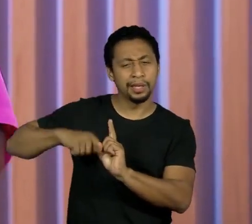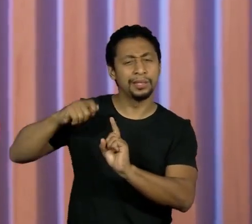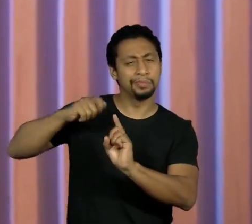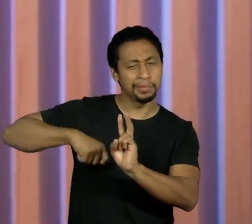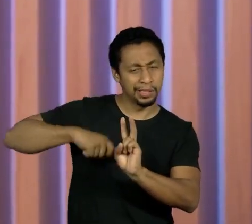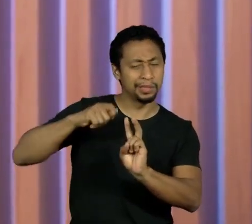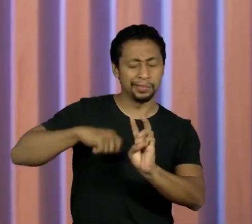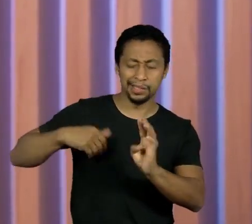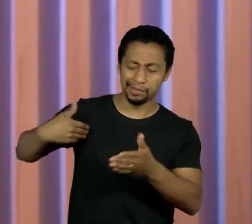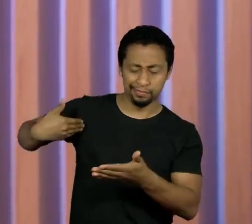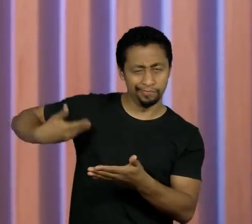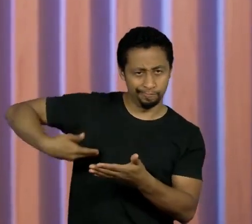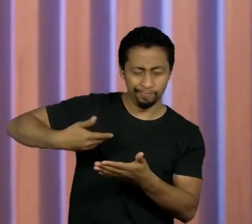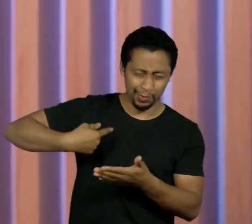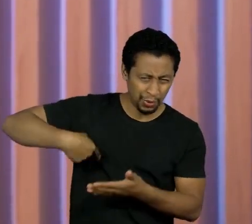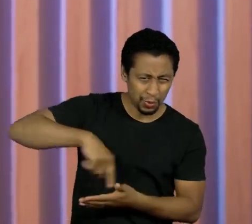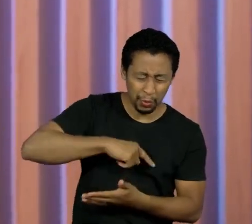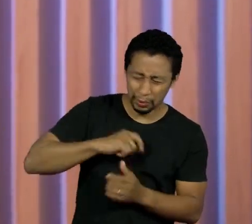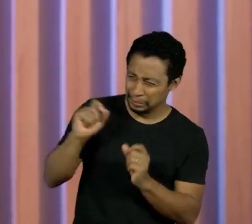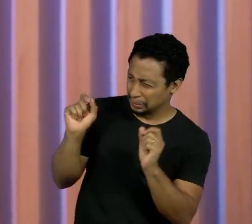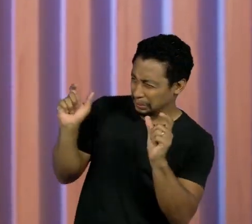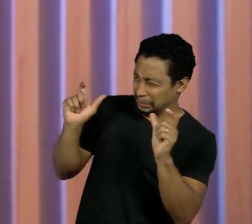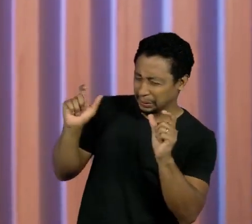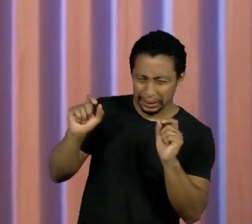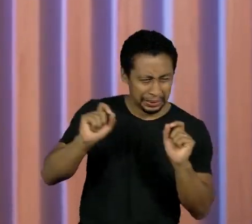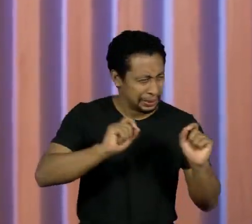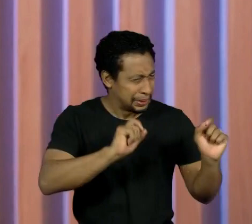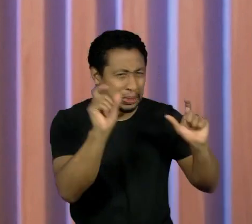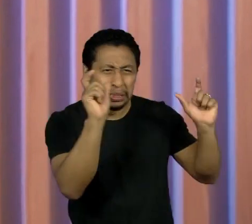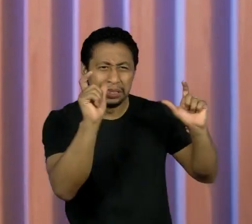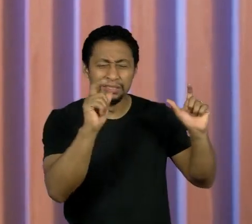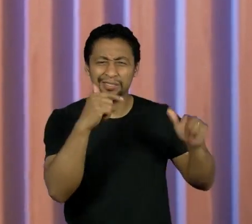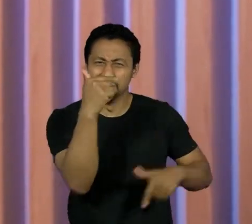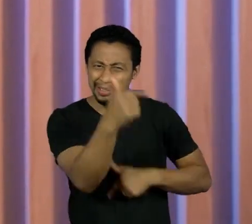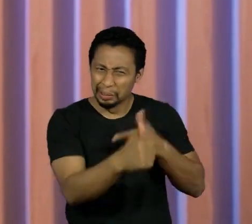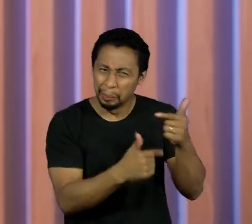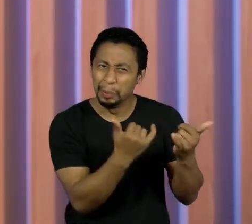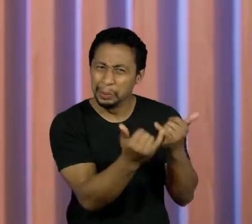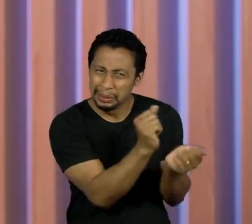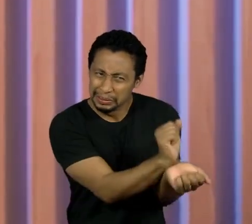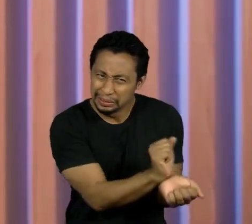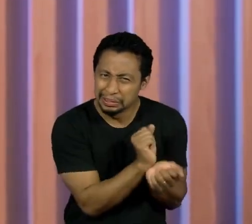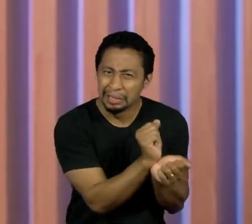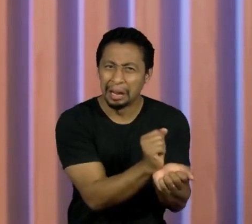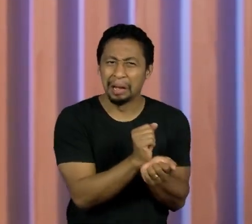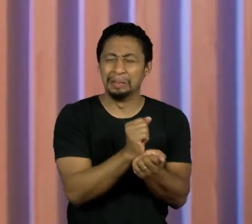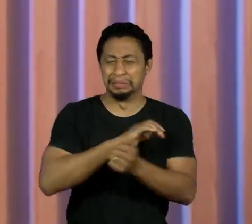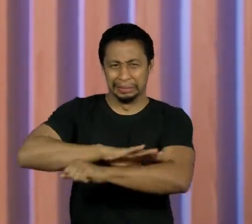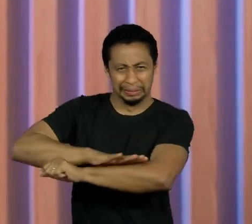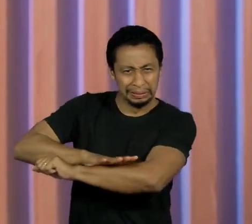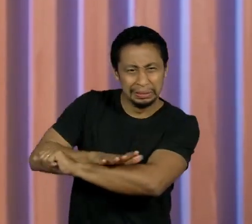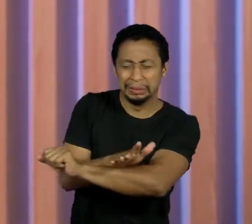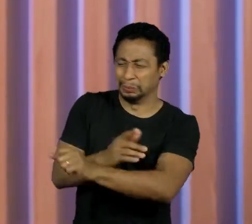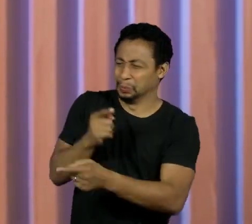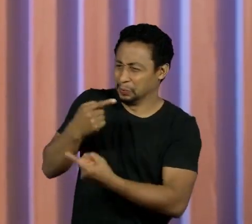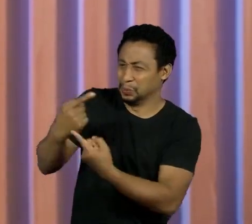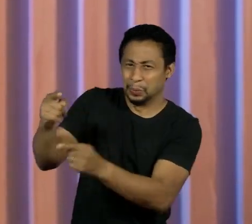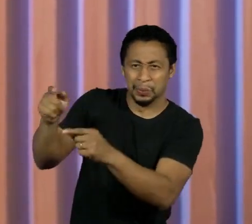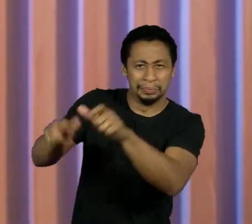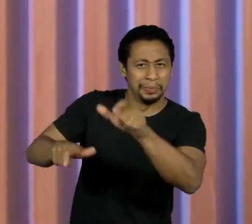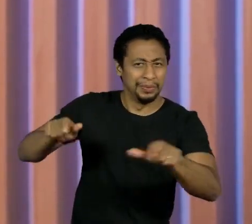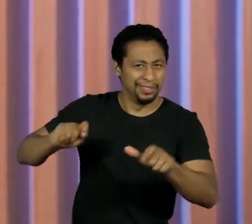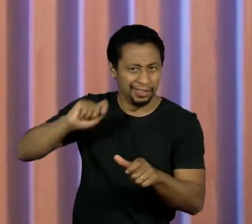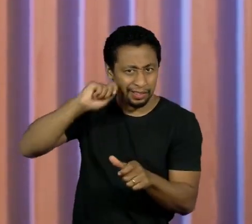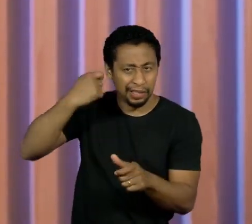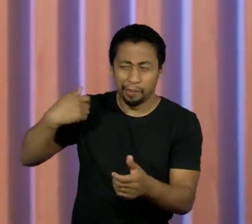acompanhamos estarrecidos casos de trabalho escravo, perfilamento racial e outras atrocidades que